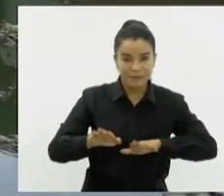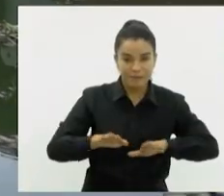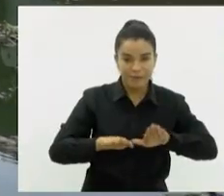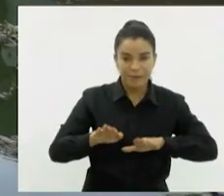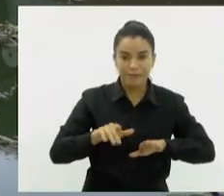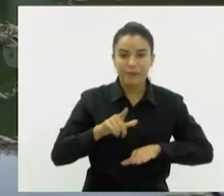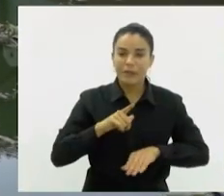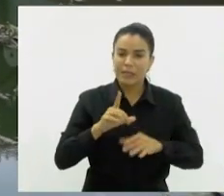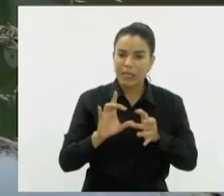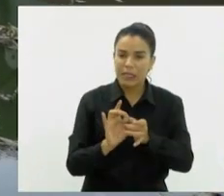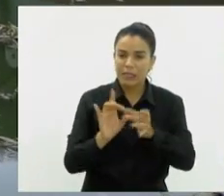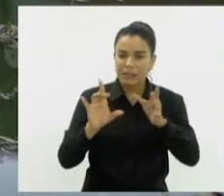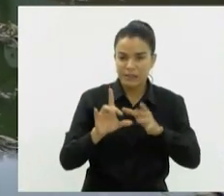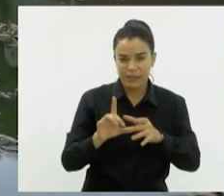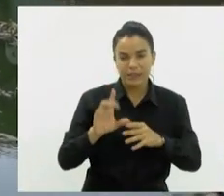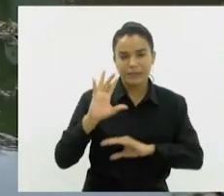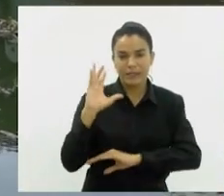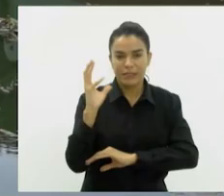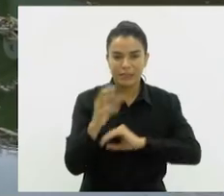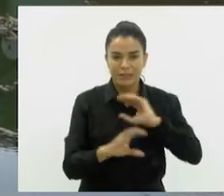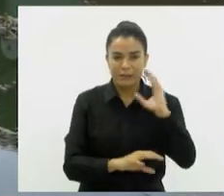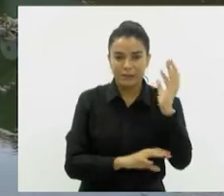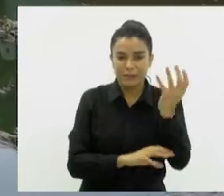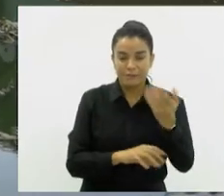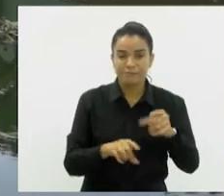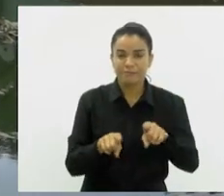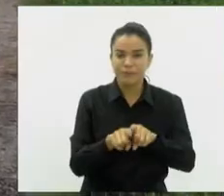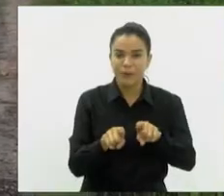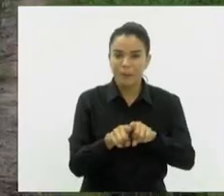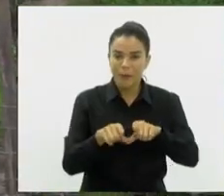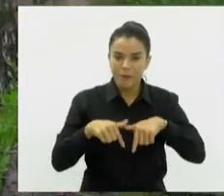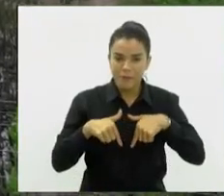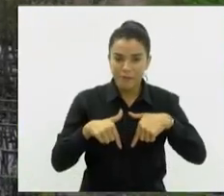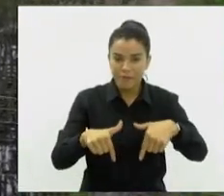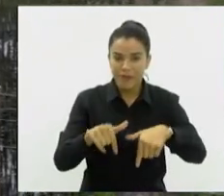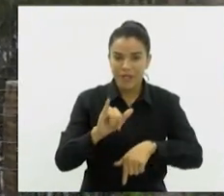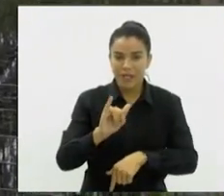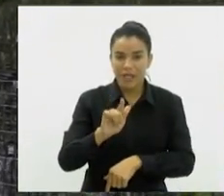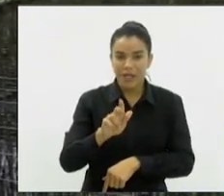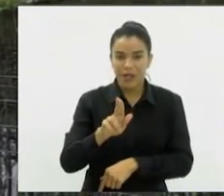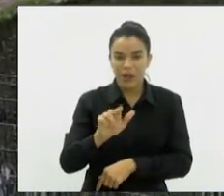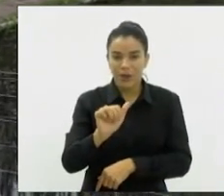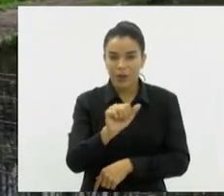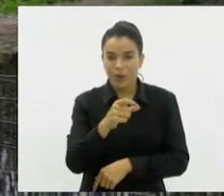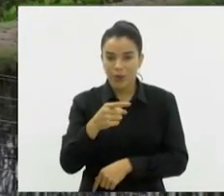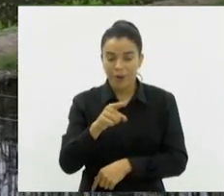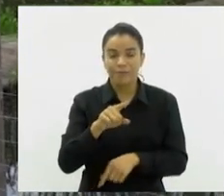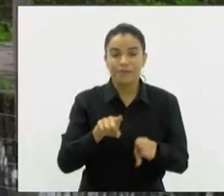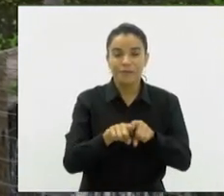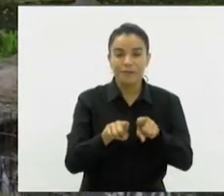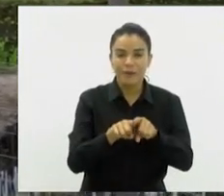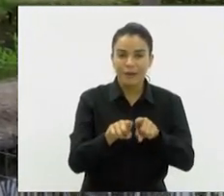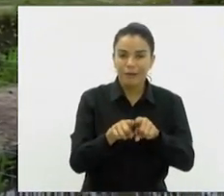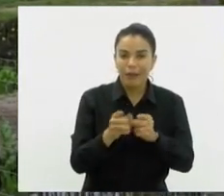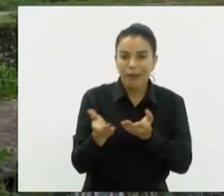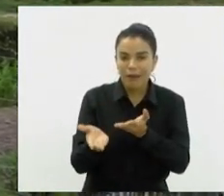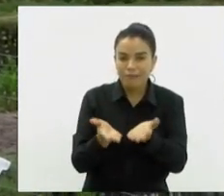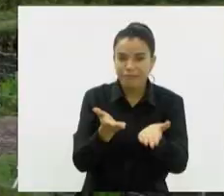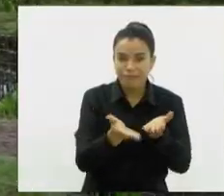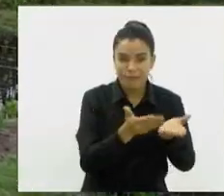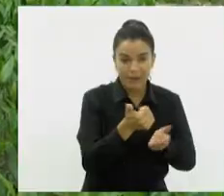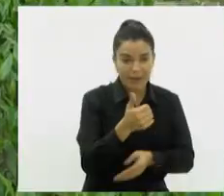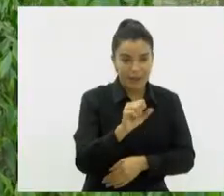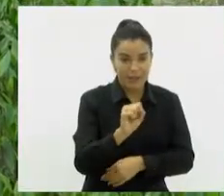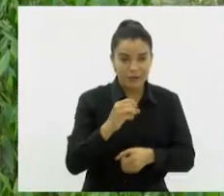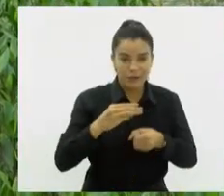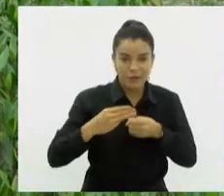licença ambiental do Instituto Estadual do ambiente está sendo executada pela iguá concessionária de saneamento que atende a 18 bairros da